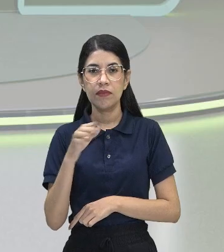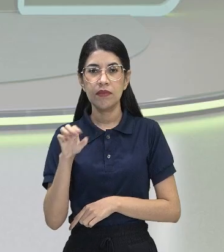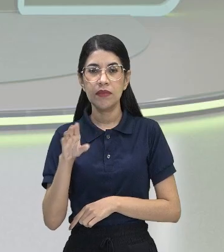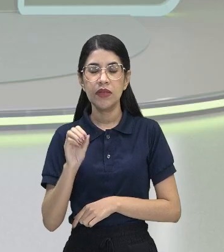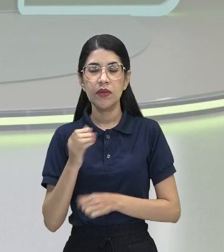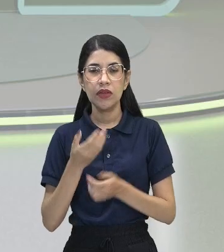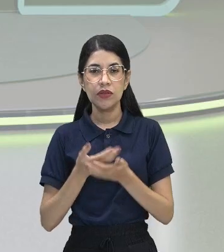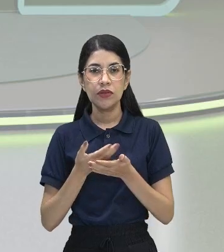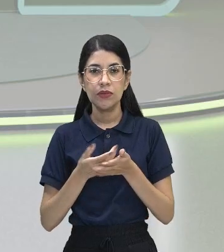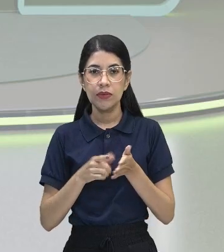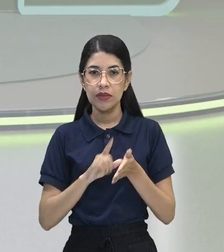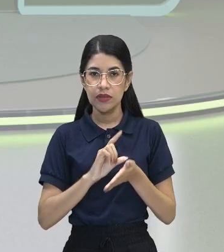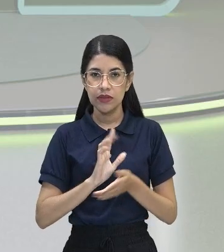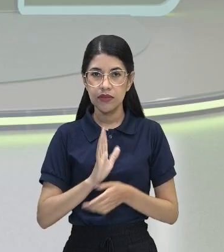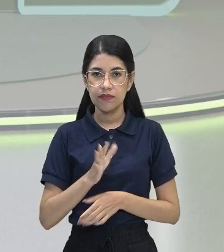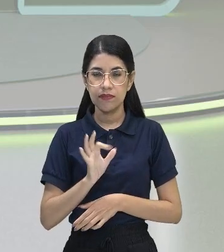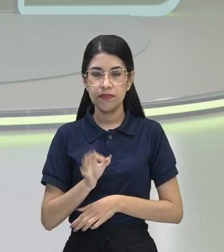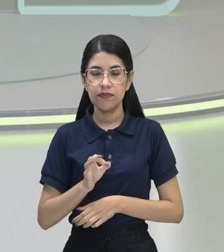aulas anteriores.